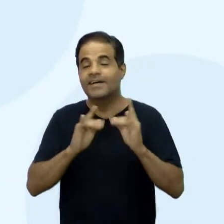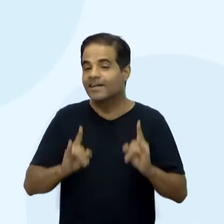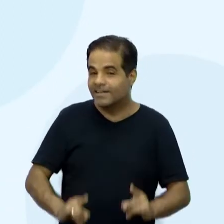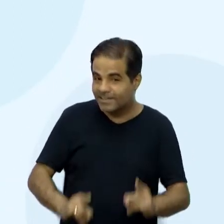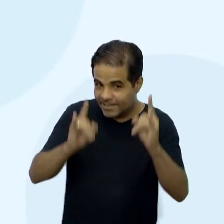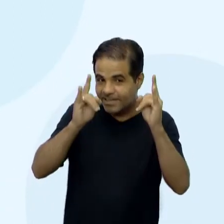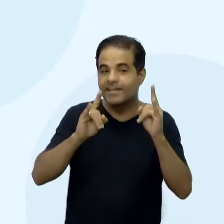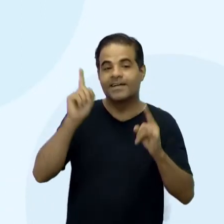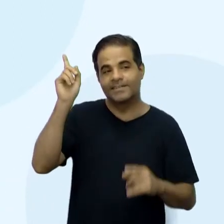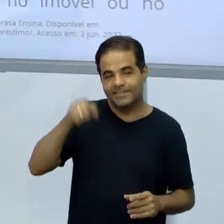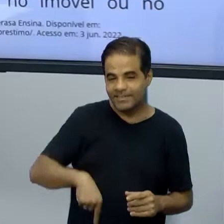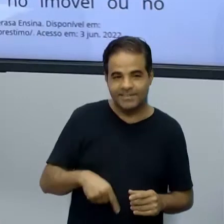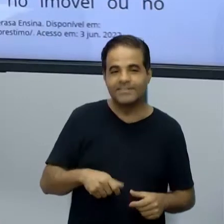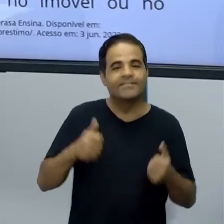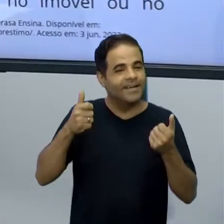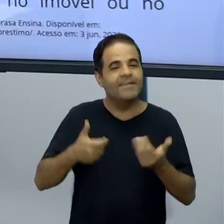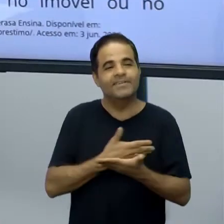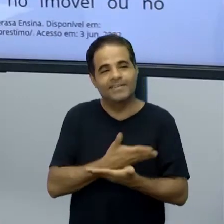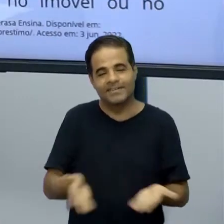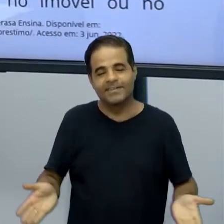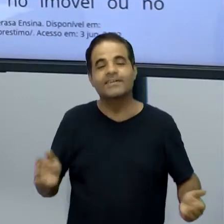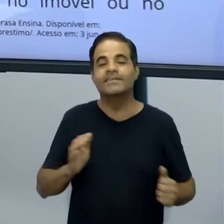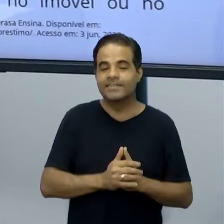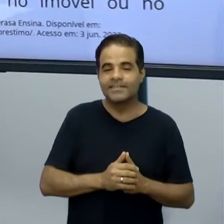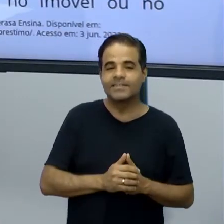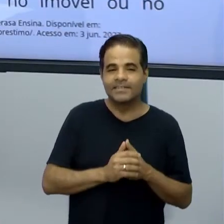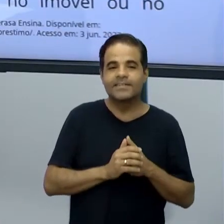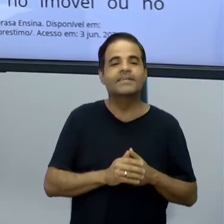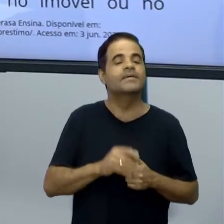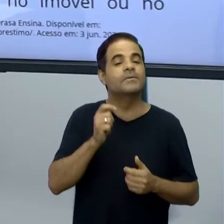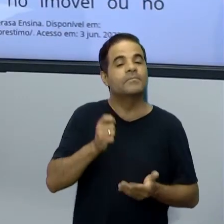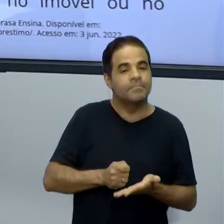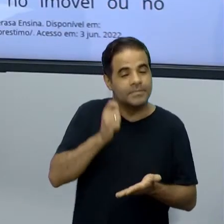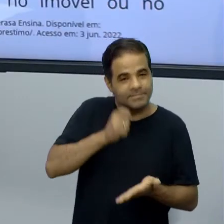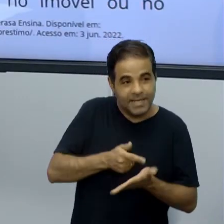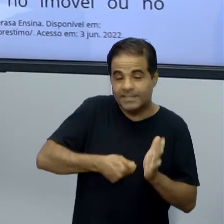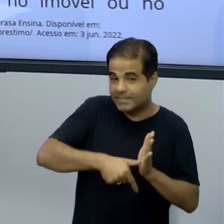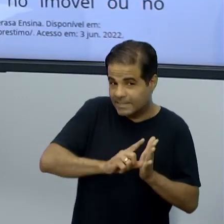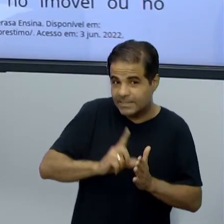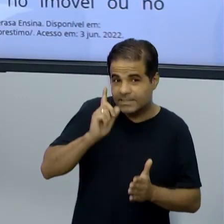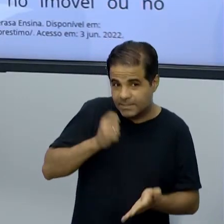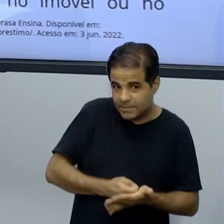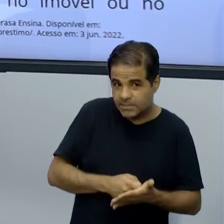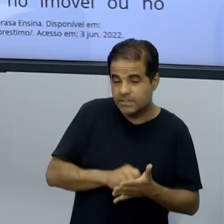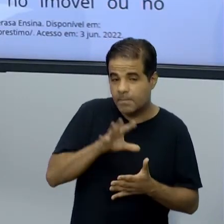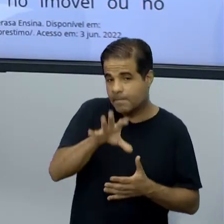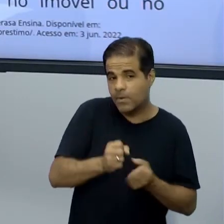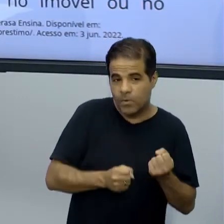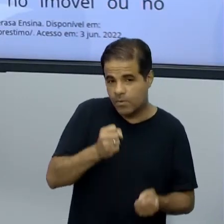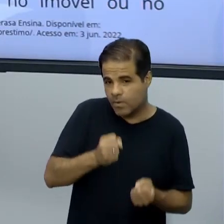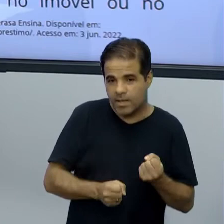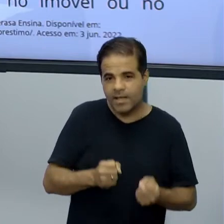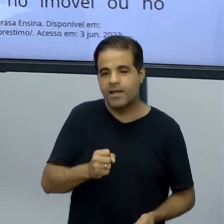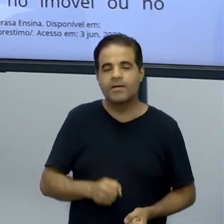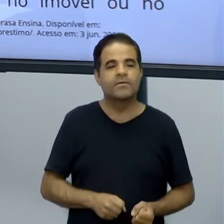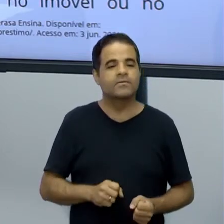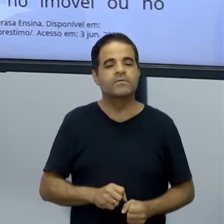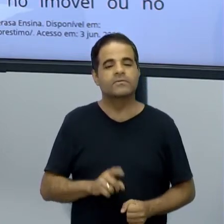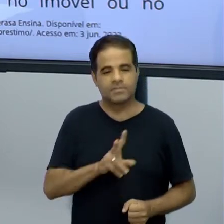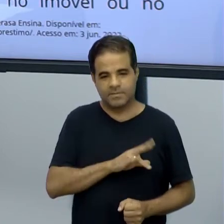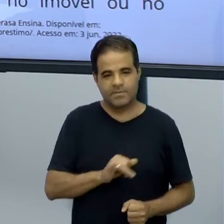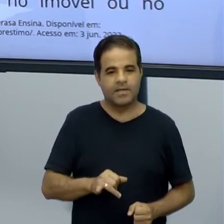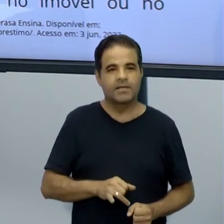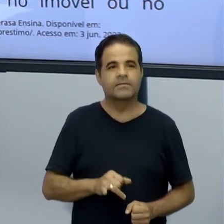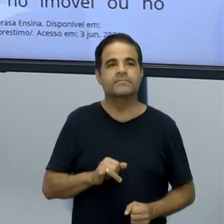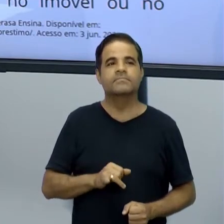no veículo. Então, o financiamento ele já vem com um valor pré-definido. Se você tirou um carro no valor tal, você vai conseguir